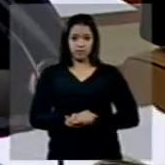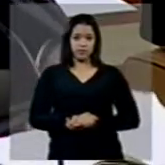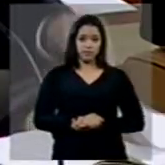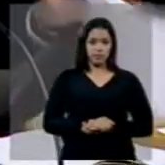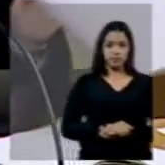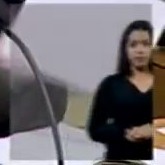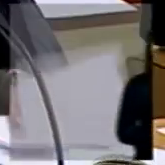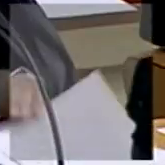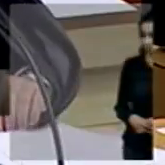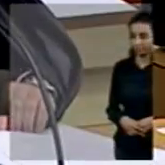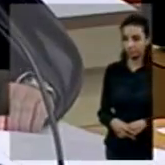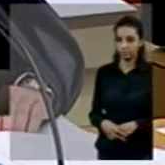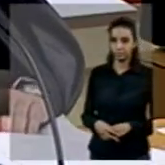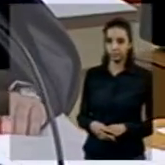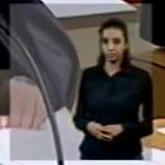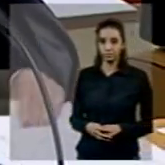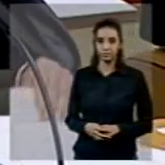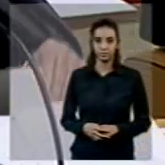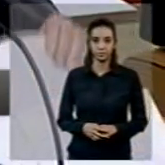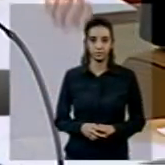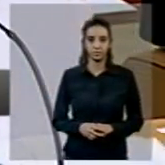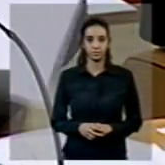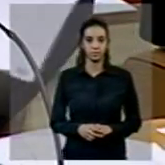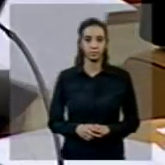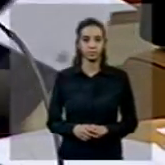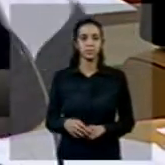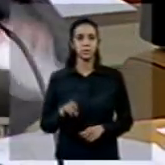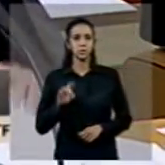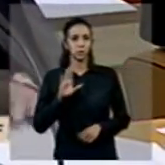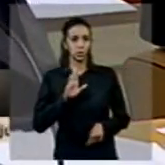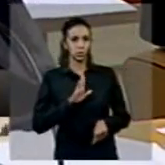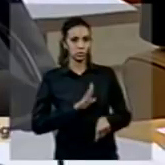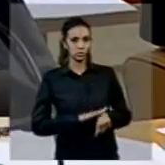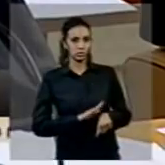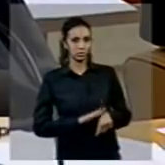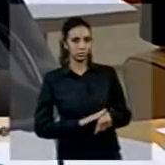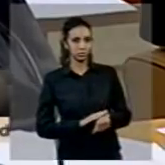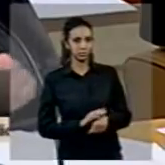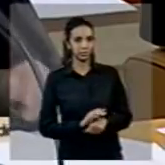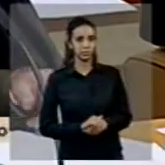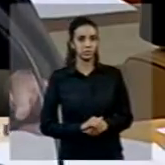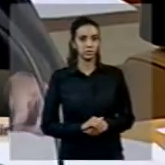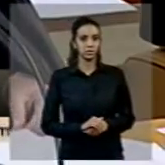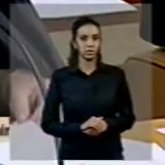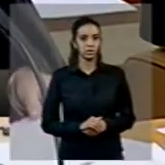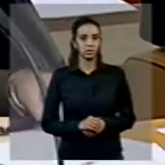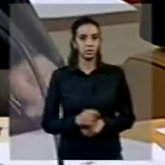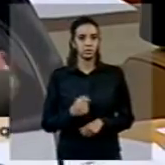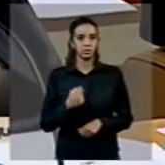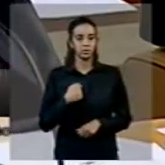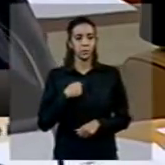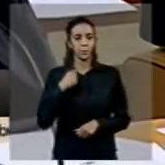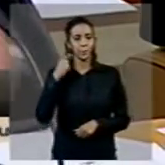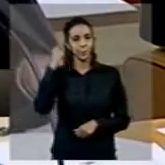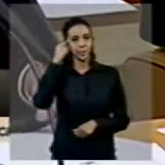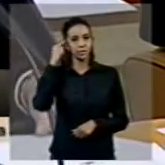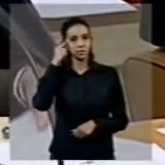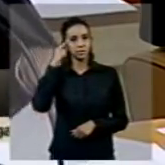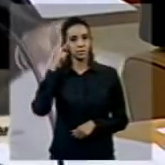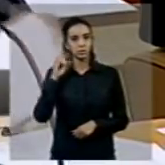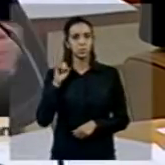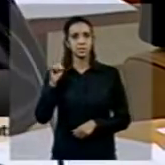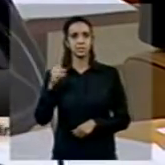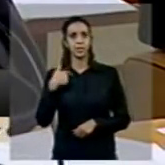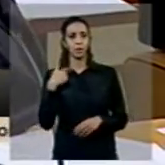Por outro lado, só um momento, ministro Lewandowski, eu fico imaginando se eu tivesse tido essa atitude de entrar assim no